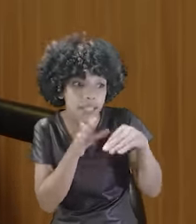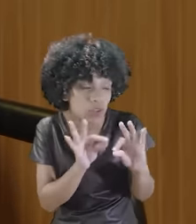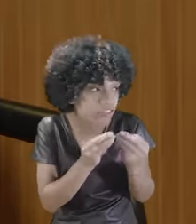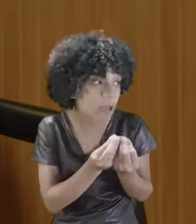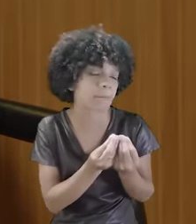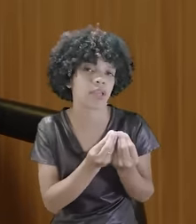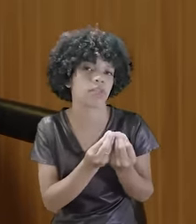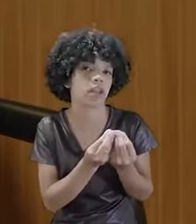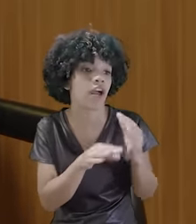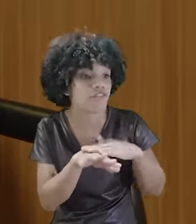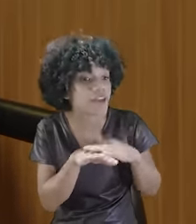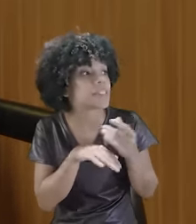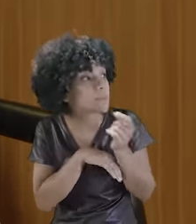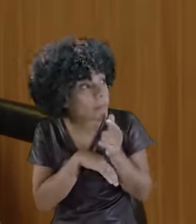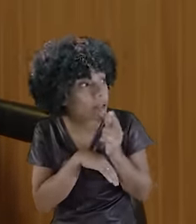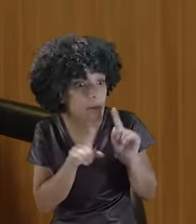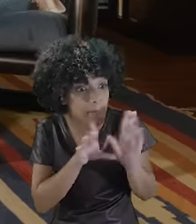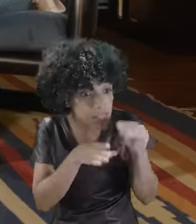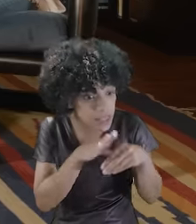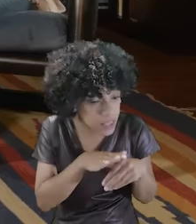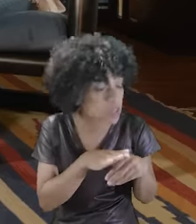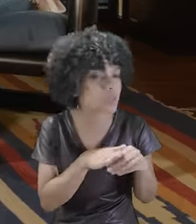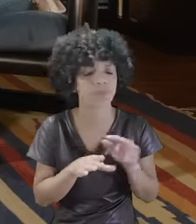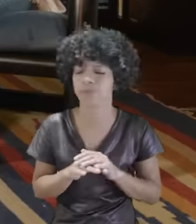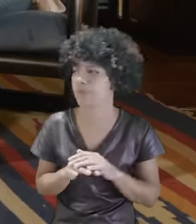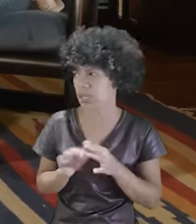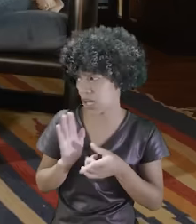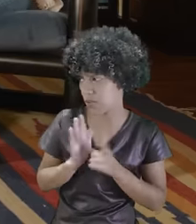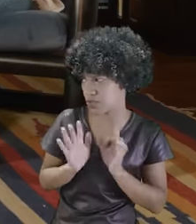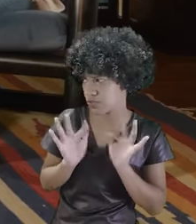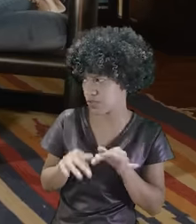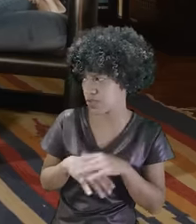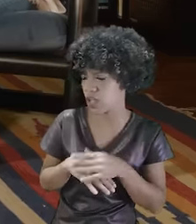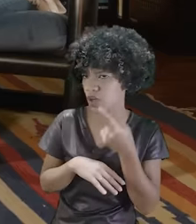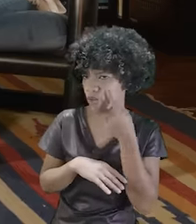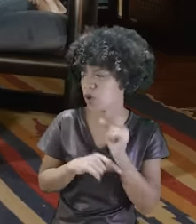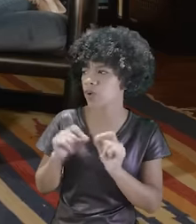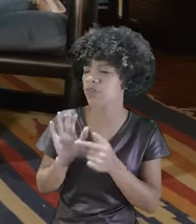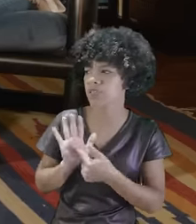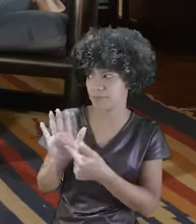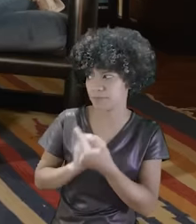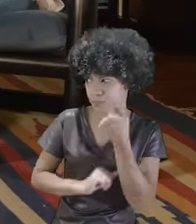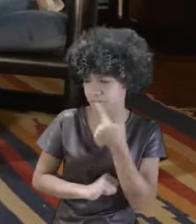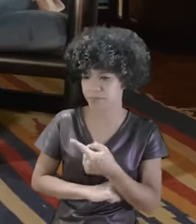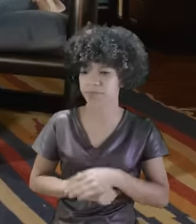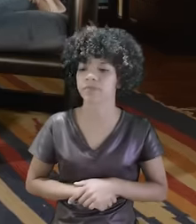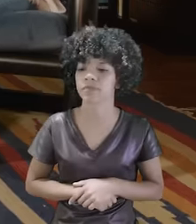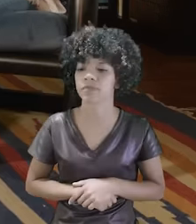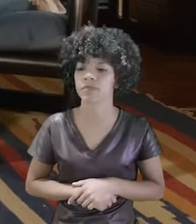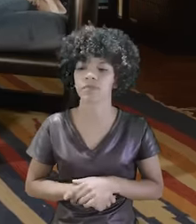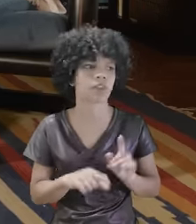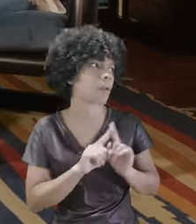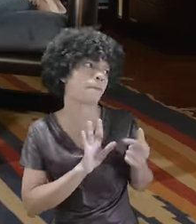a gente faz coisa engraçada eu antes de sair eu vou te ver o que você acha disso daqui ó